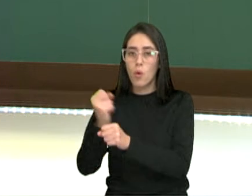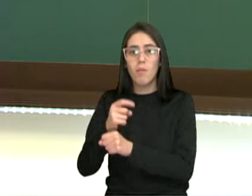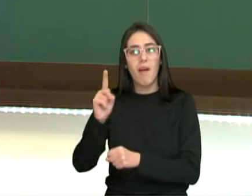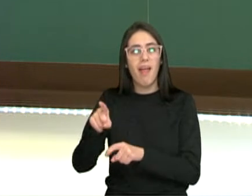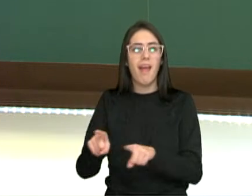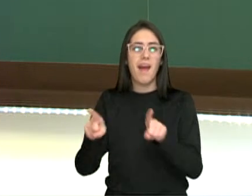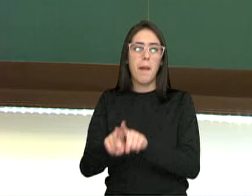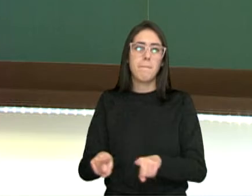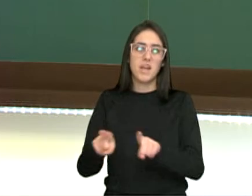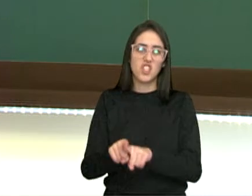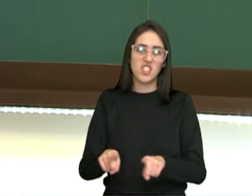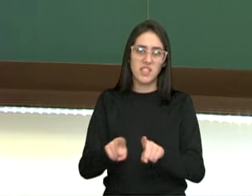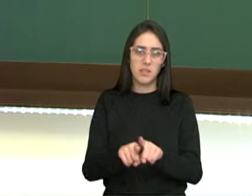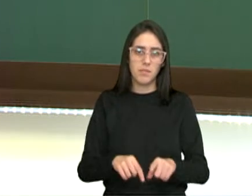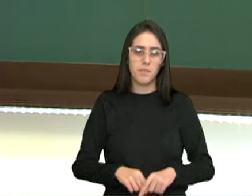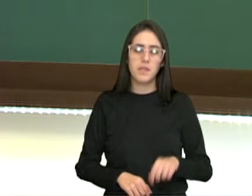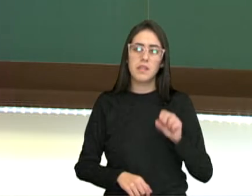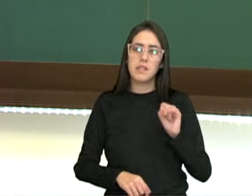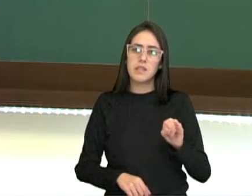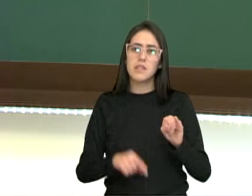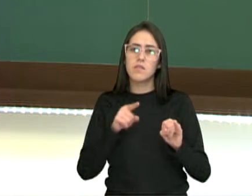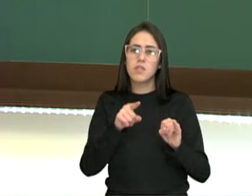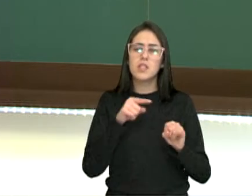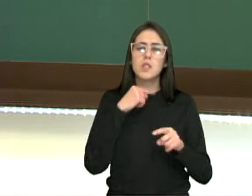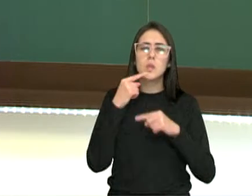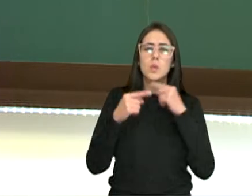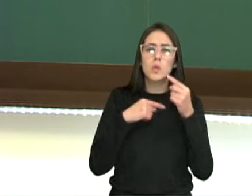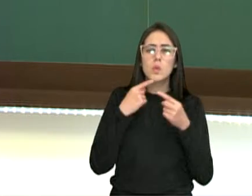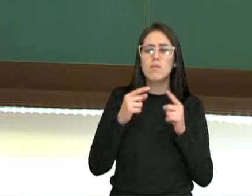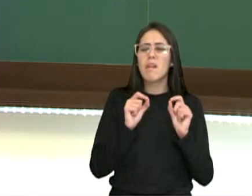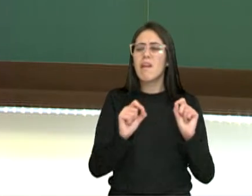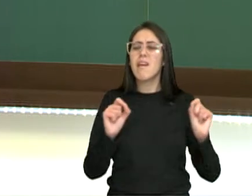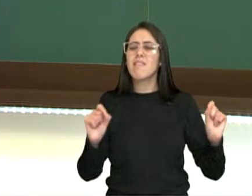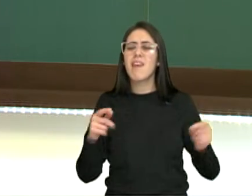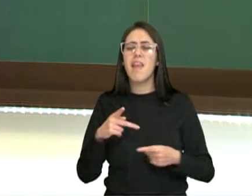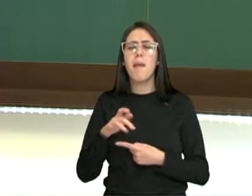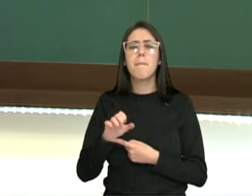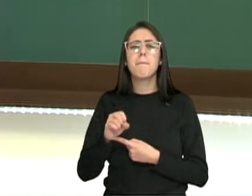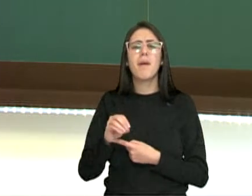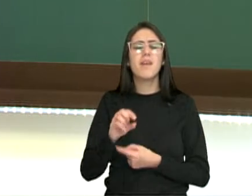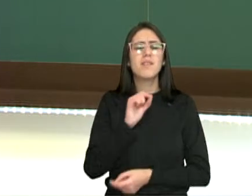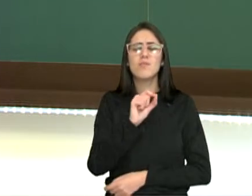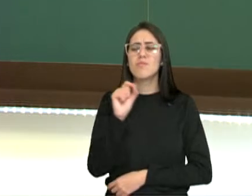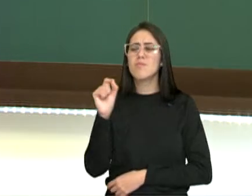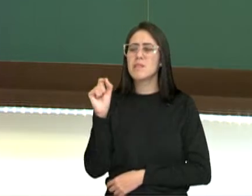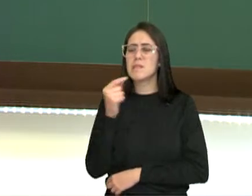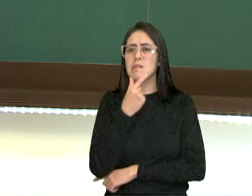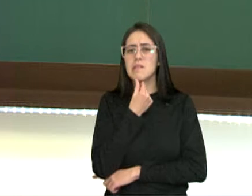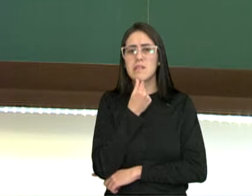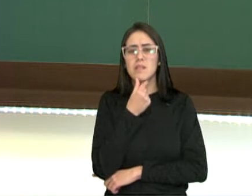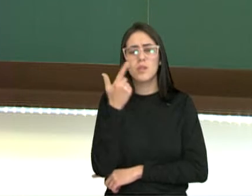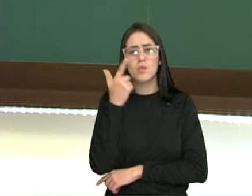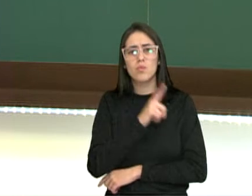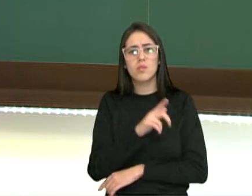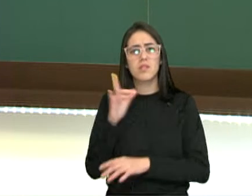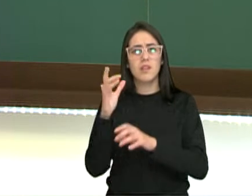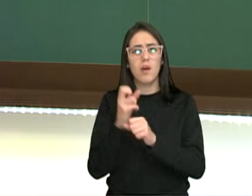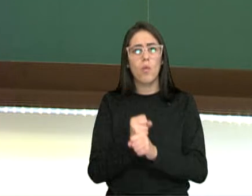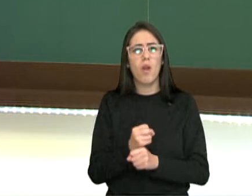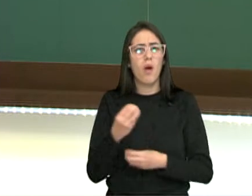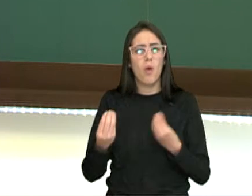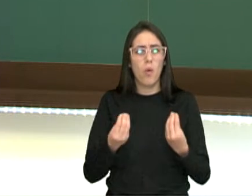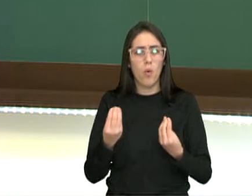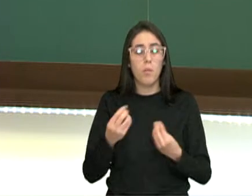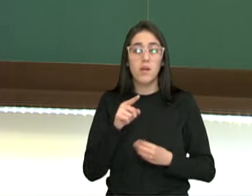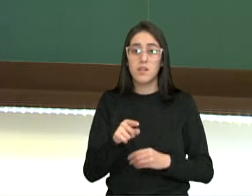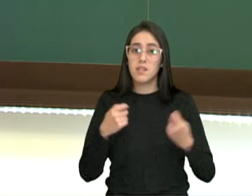repetição. Se você ficou em dúvida em quem considerar o peso para calcular a média aritmética ponderada,